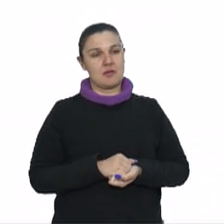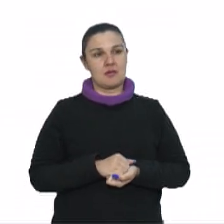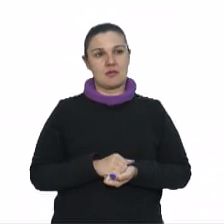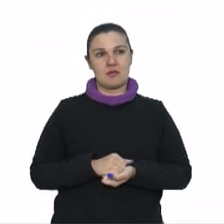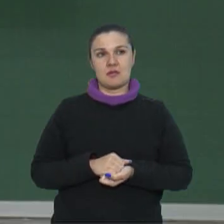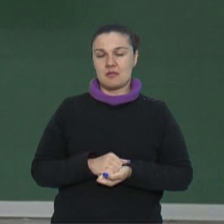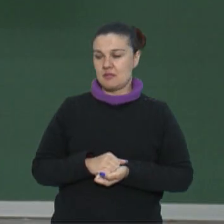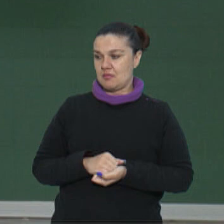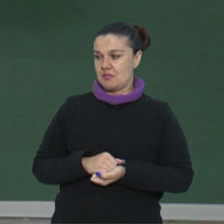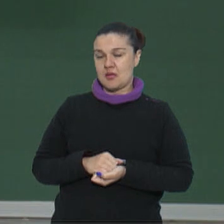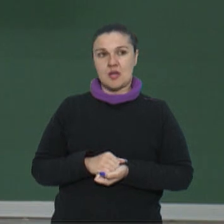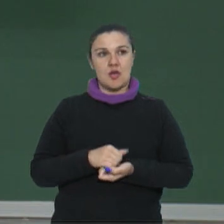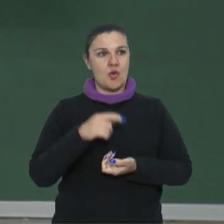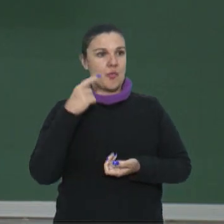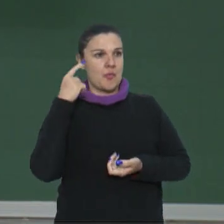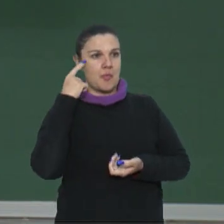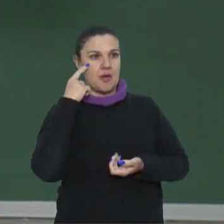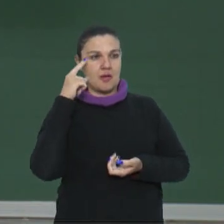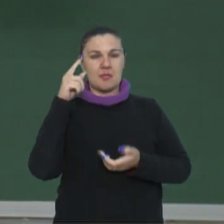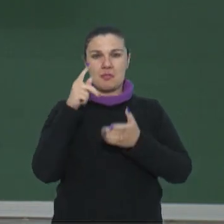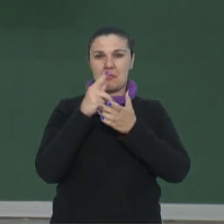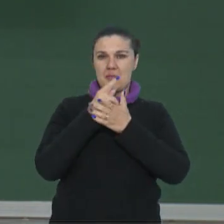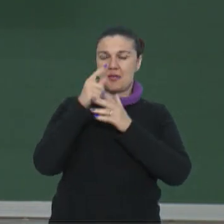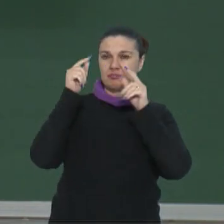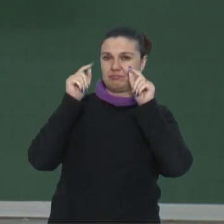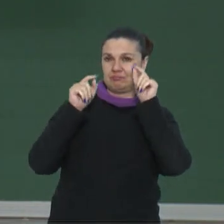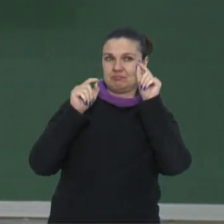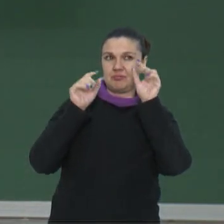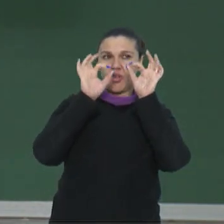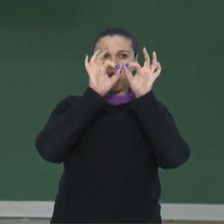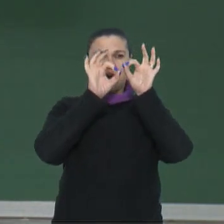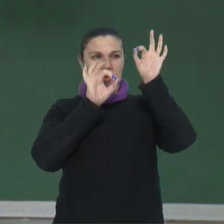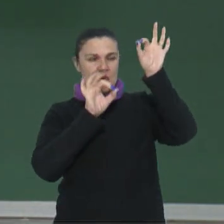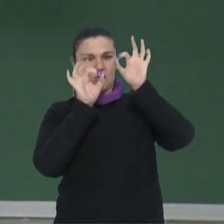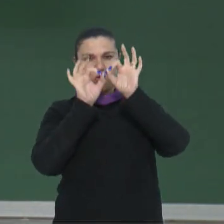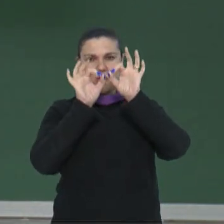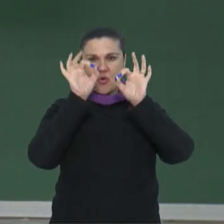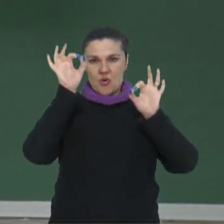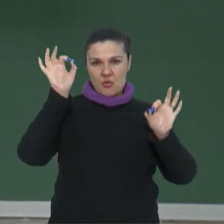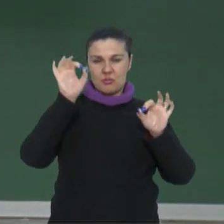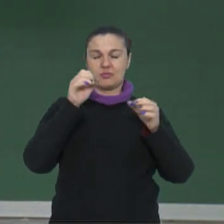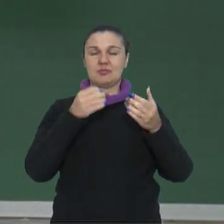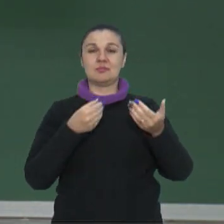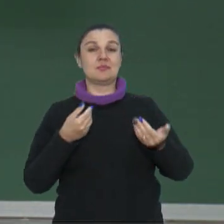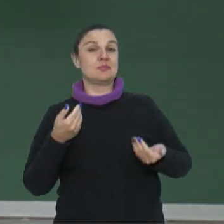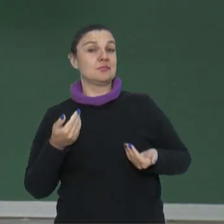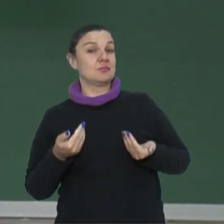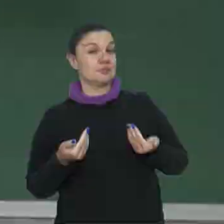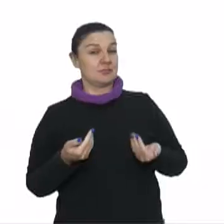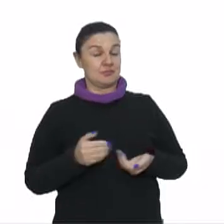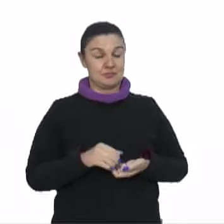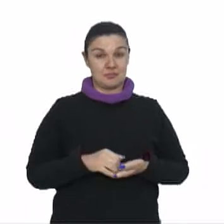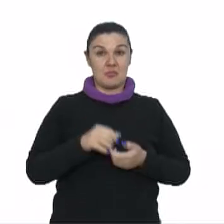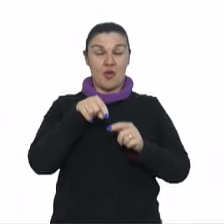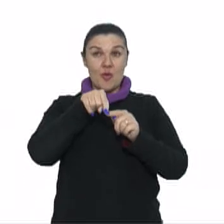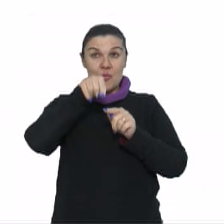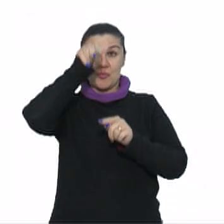Parece que até lembra alguma questão assim, meio que longitudinal, latitudinal, né? Lembra um pouco,